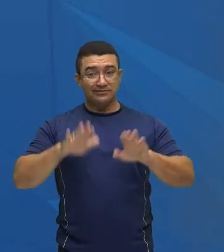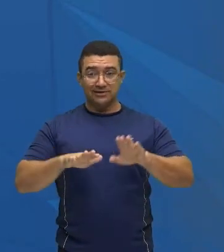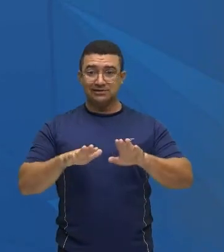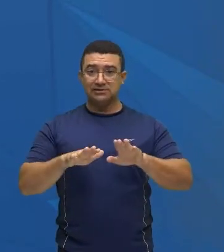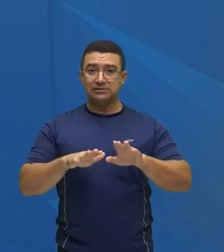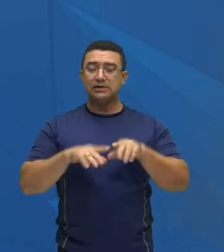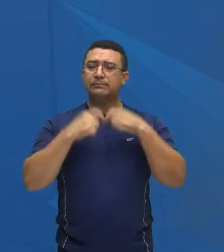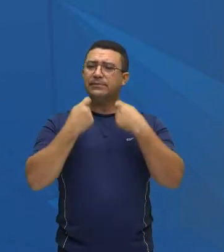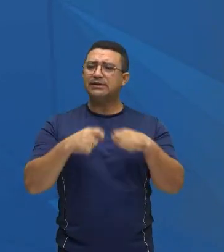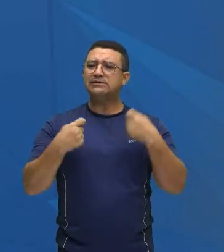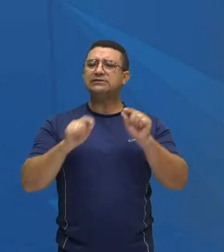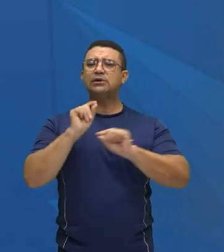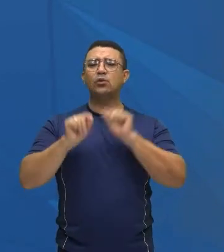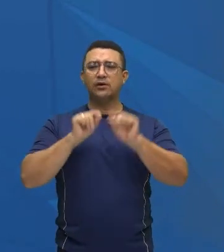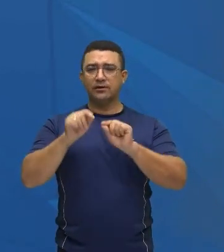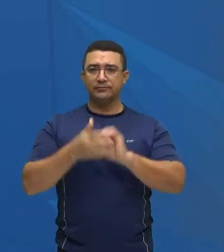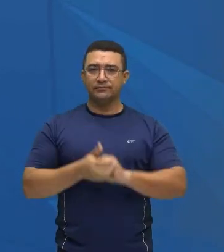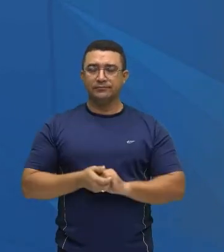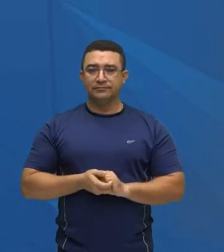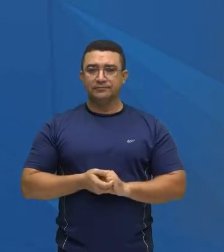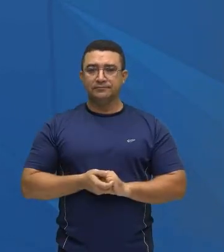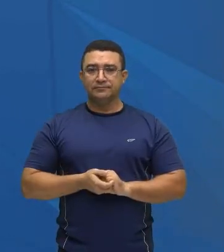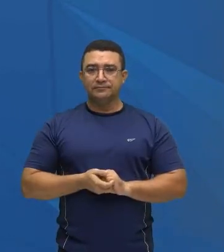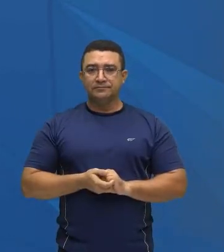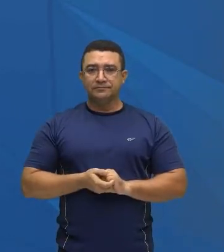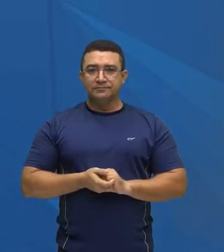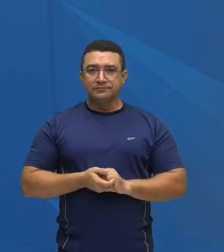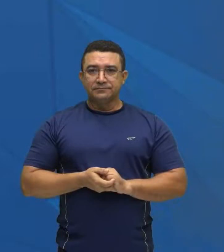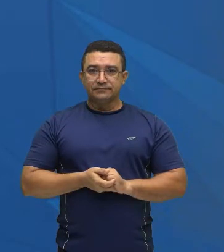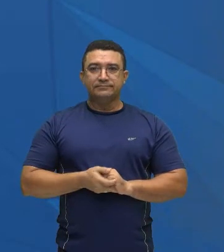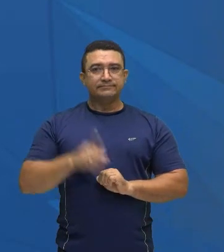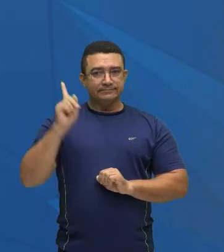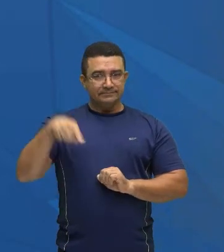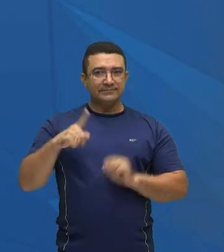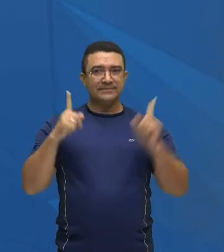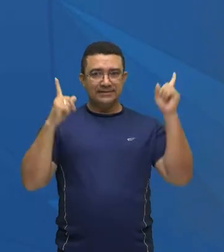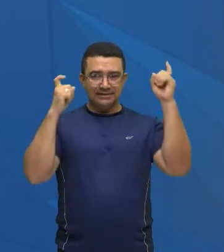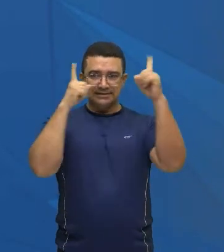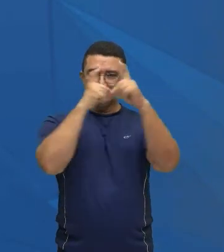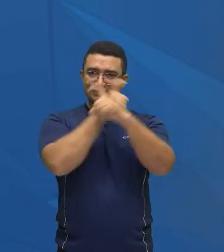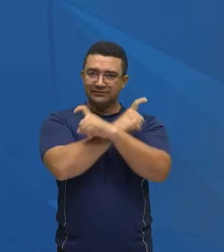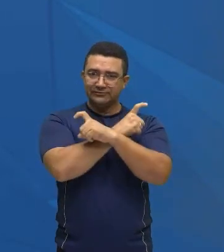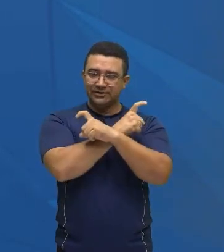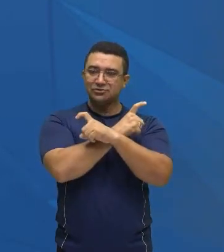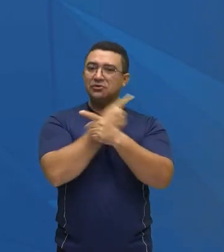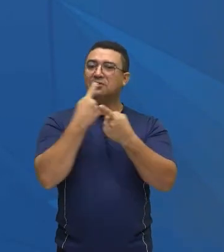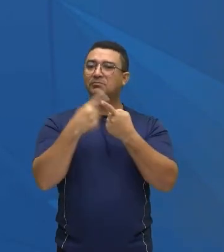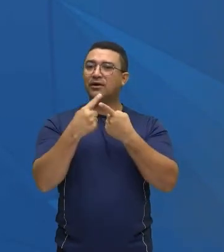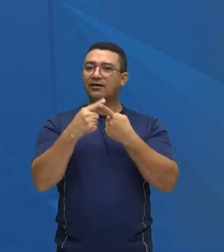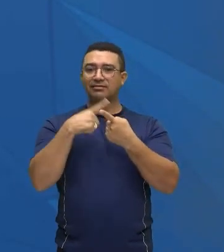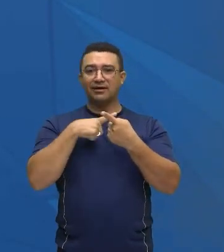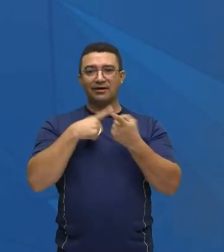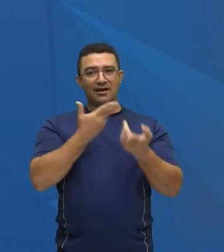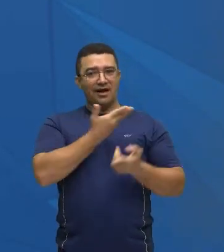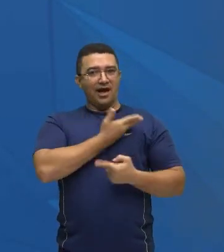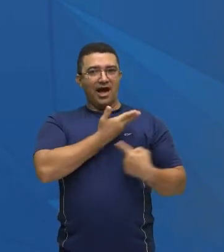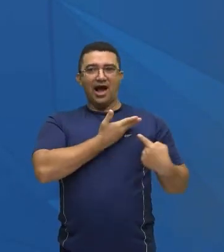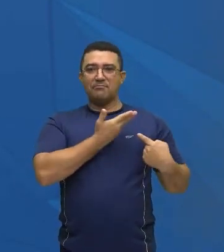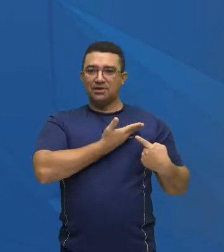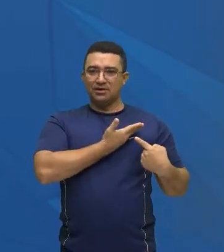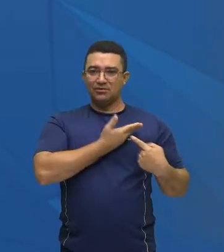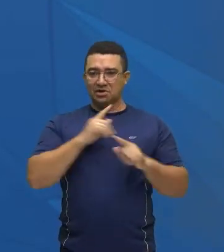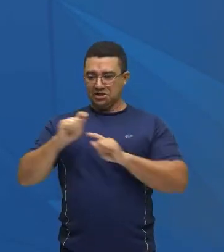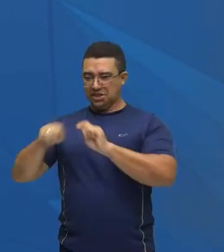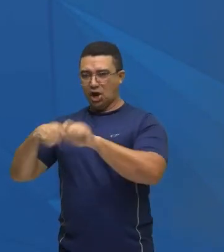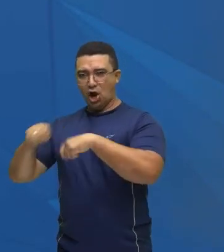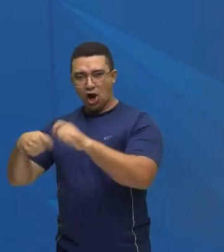que passar, né, desapercebido. É difícil, né? Principalmente quando envolve ali questões de